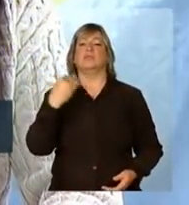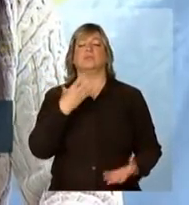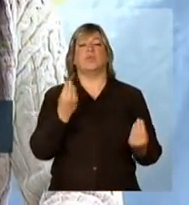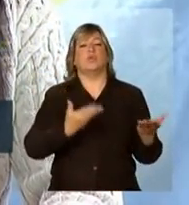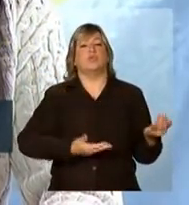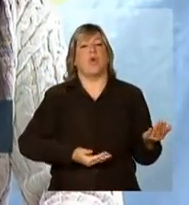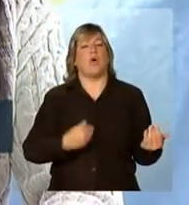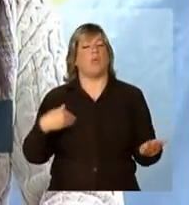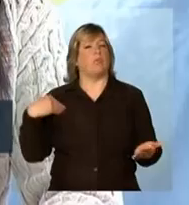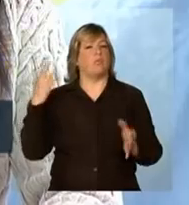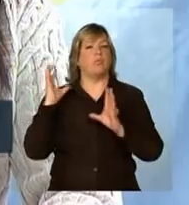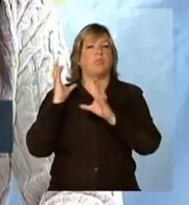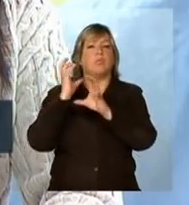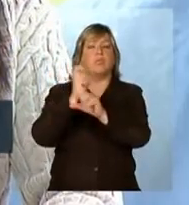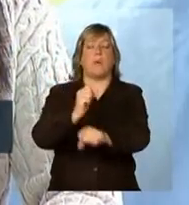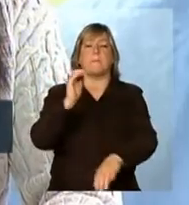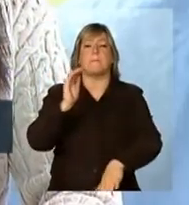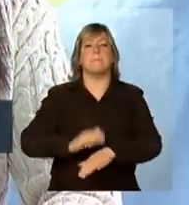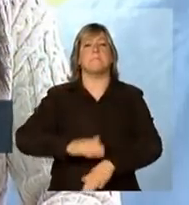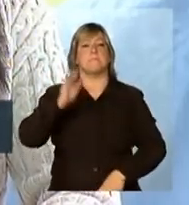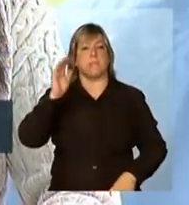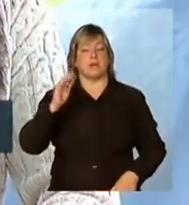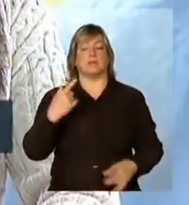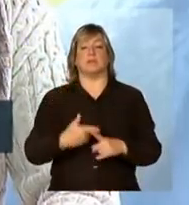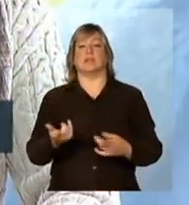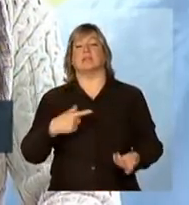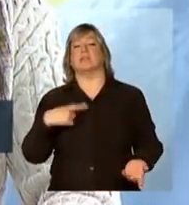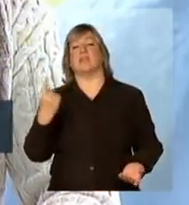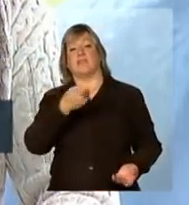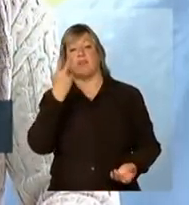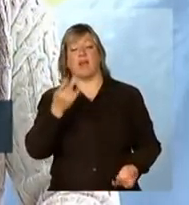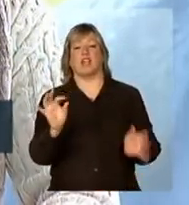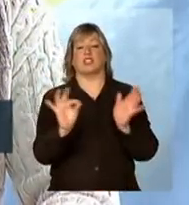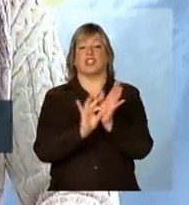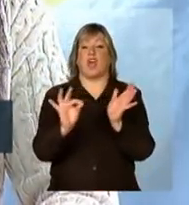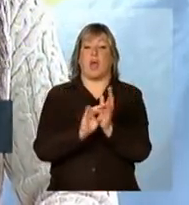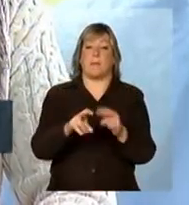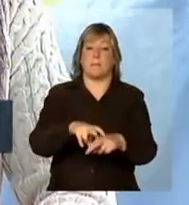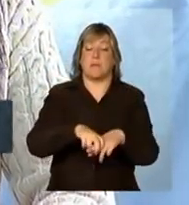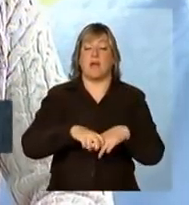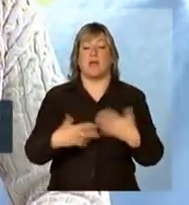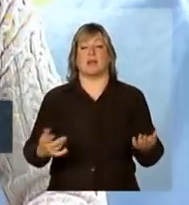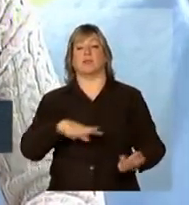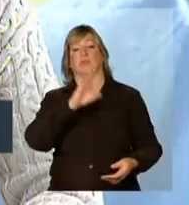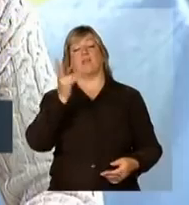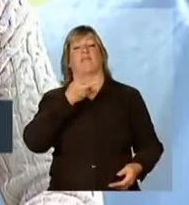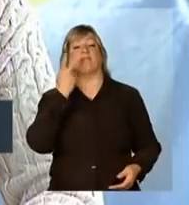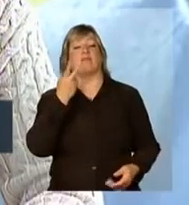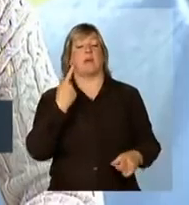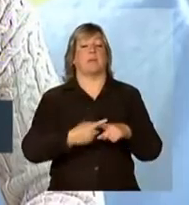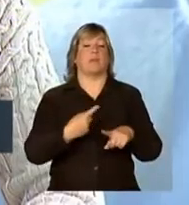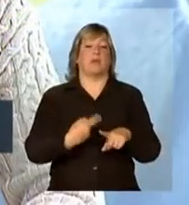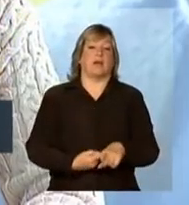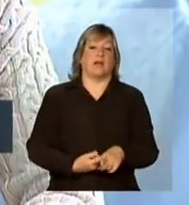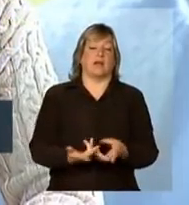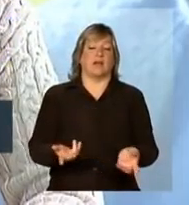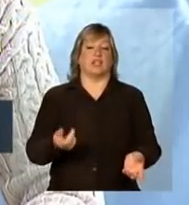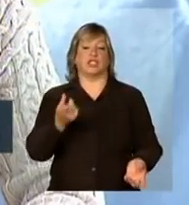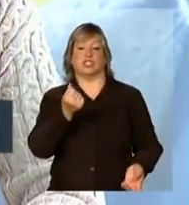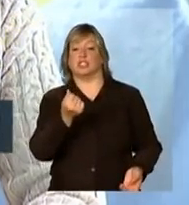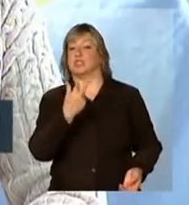né? E aí vem a desculpa das drogas, a desculpa que o dinheiro não dá para efetivar as